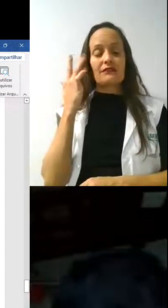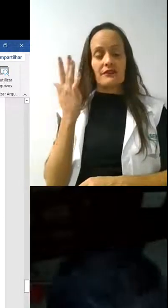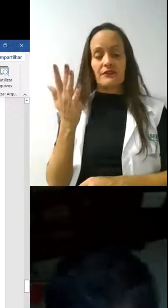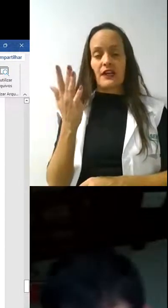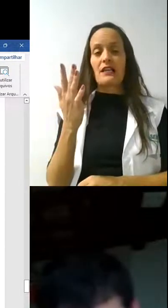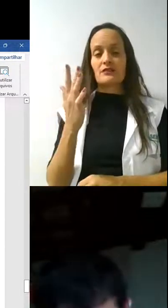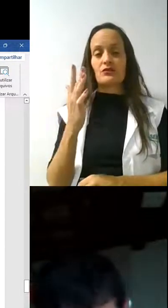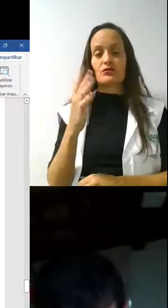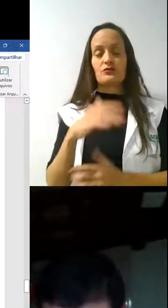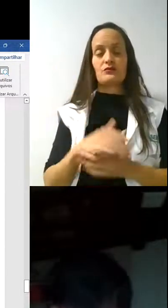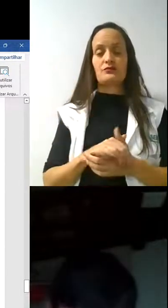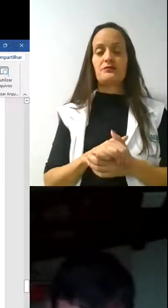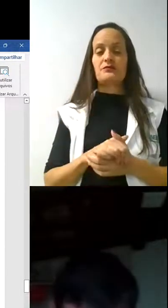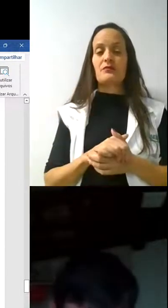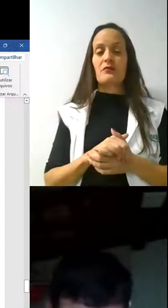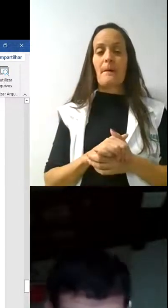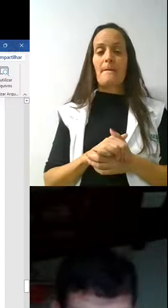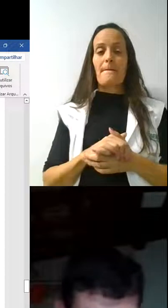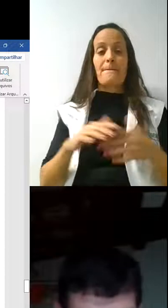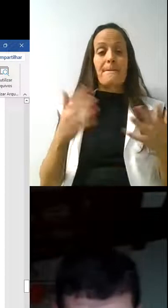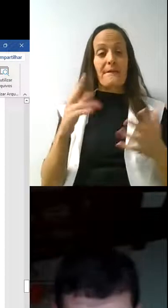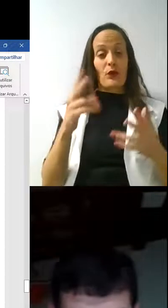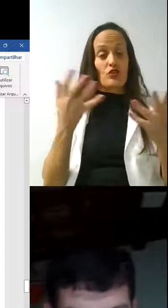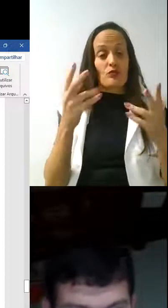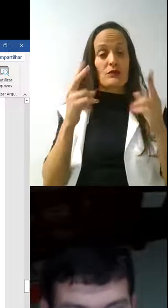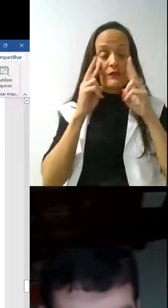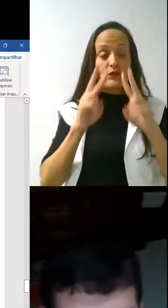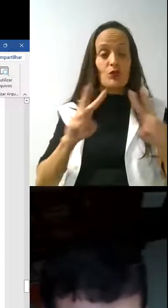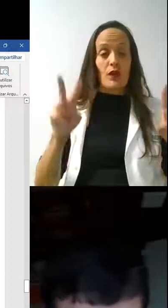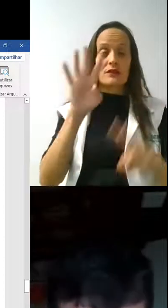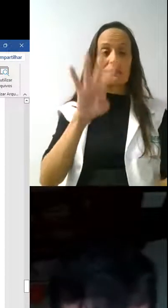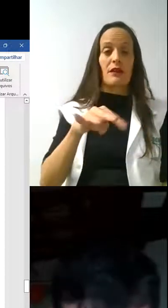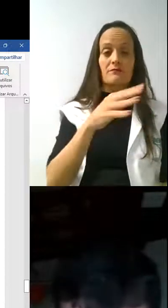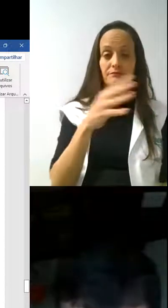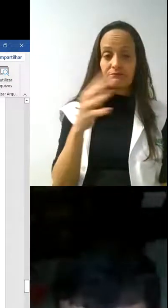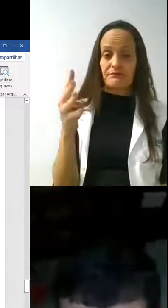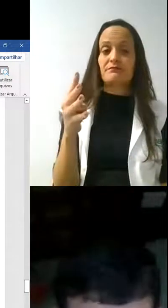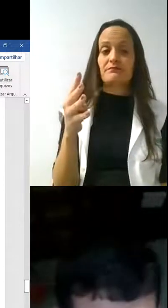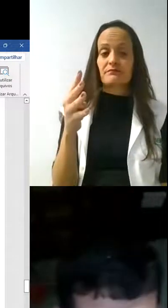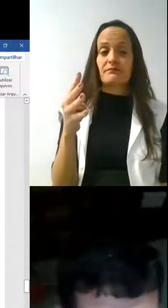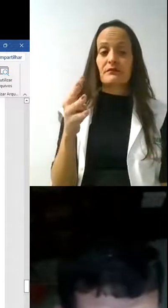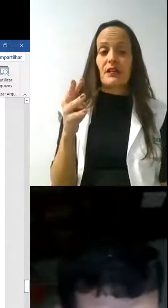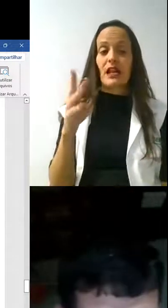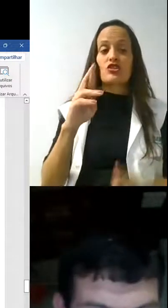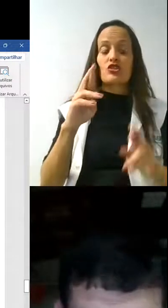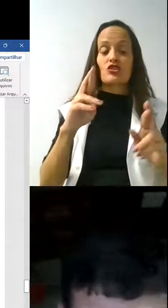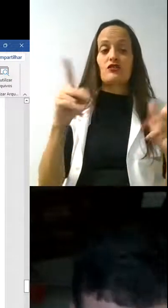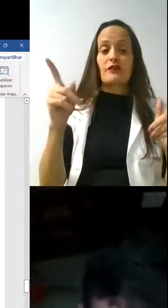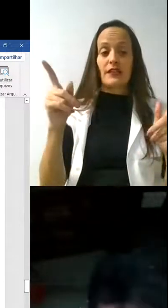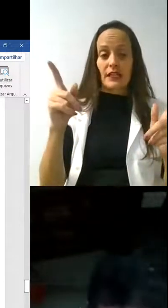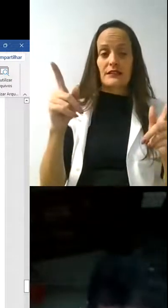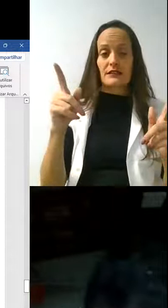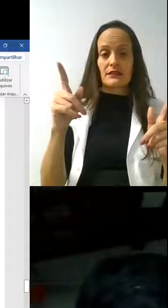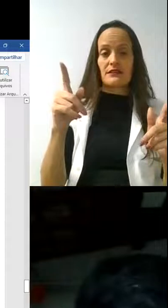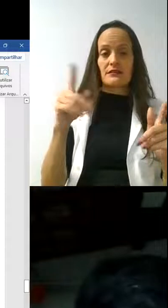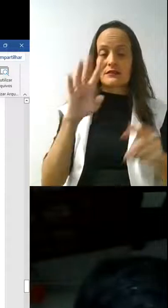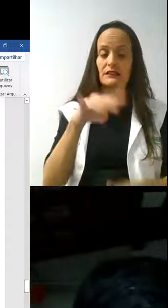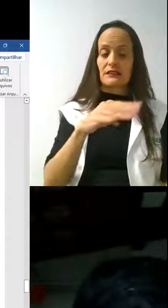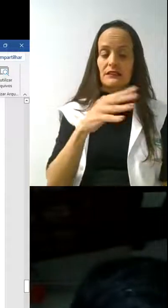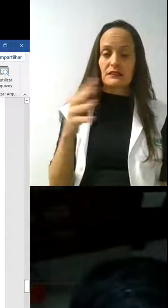tabela aqui é justamente para a gente entender essas duas diferenças entre a aplicação, a diferença entre escala